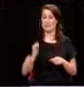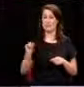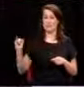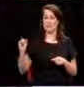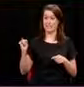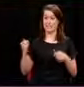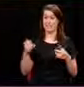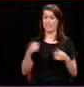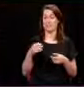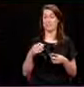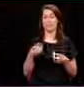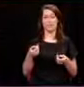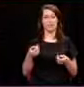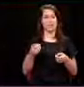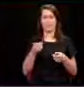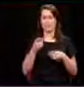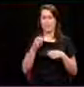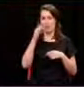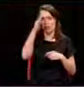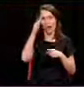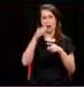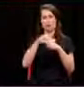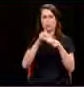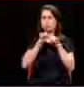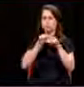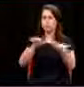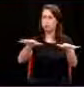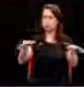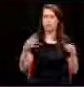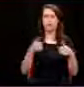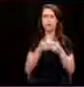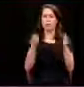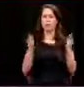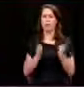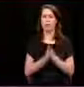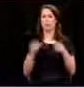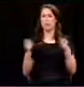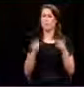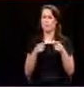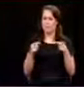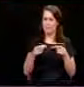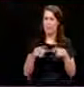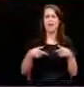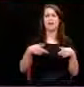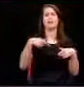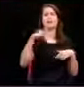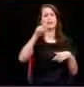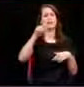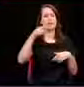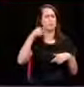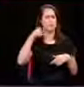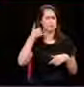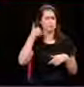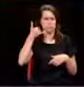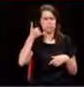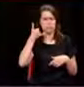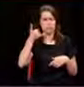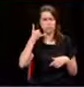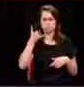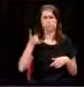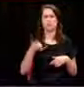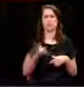E fazemos tudo um pouco. Recebemos e-mails, não só também por telefone, mas também e-mails, e